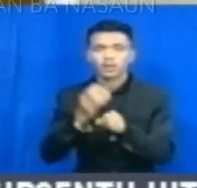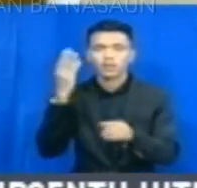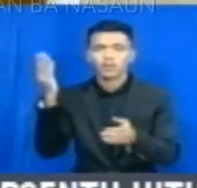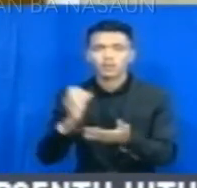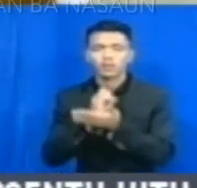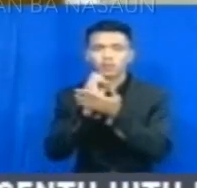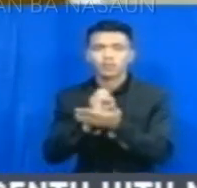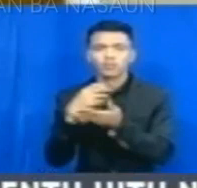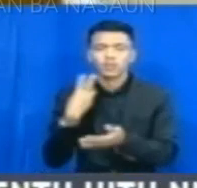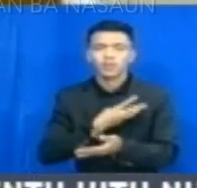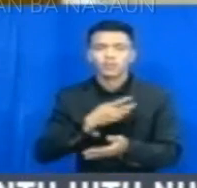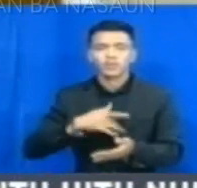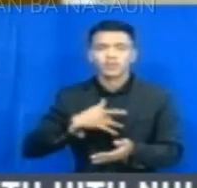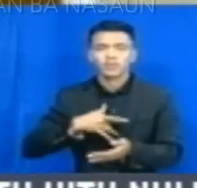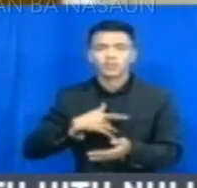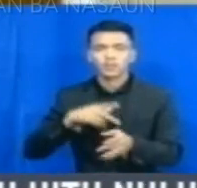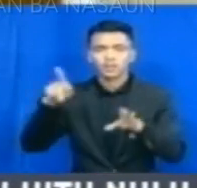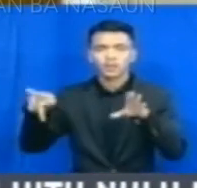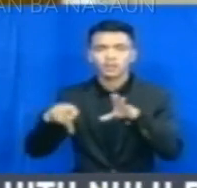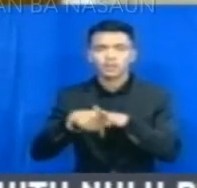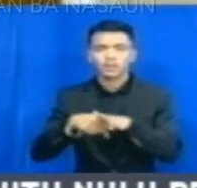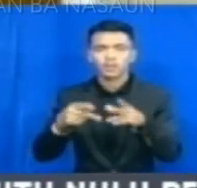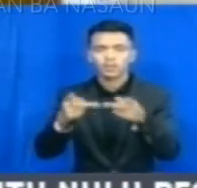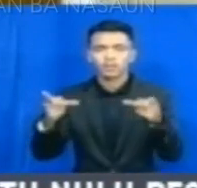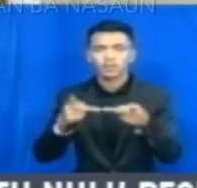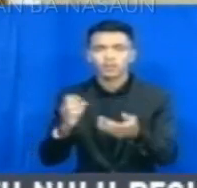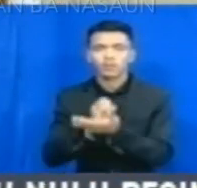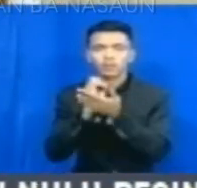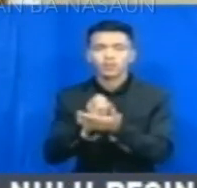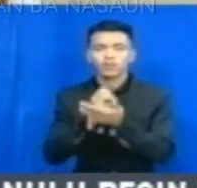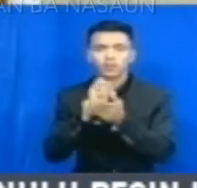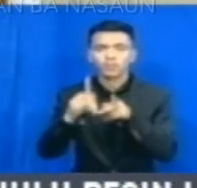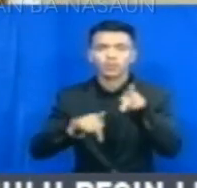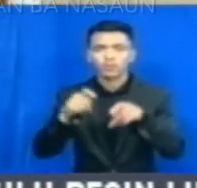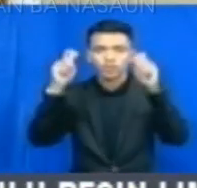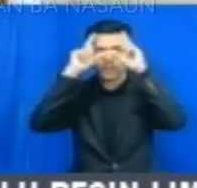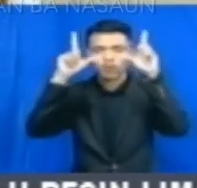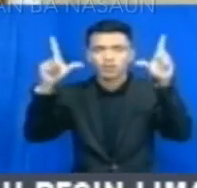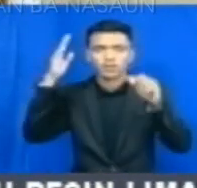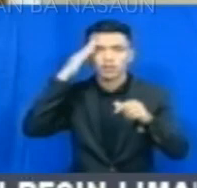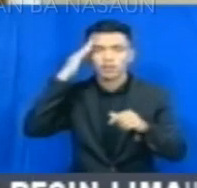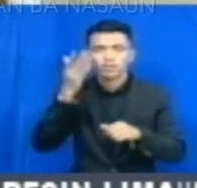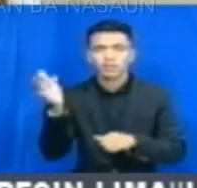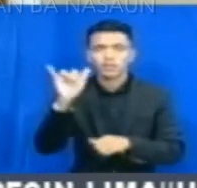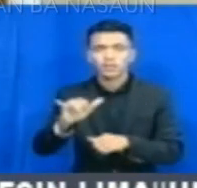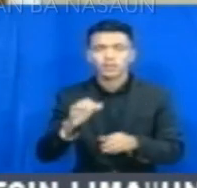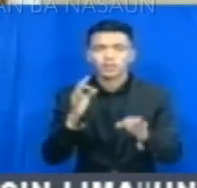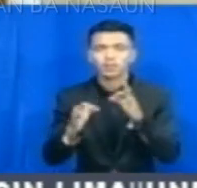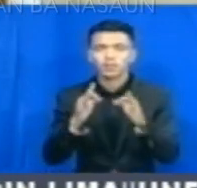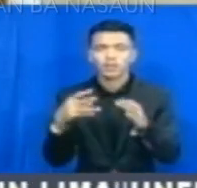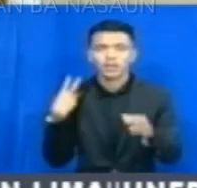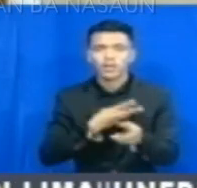a Misente Duni Katak, sirine presença na Fatinha e Kusi, povo Timor-Leste na Fatinha no Insira, onune, onhira a Mifila